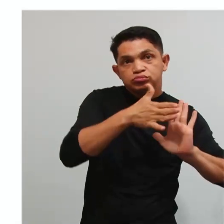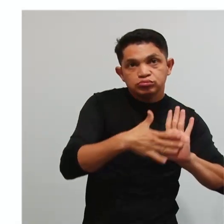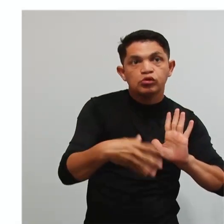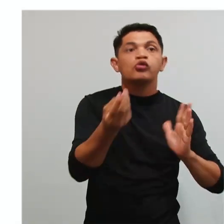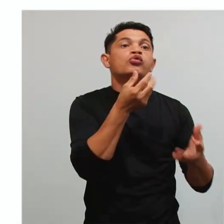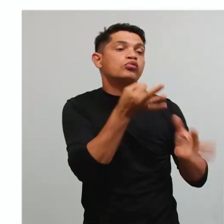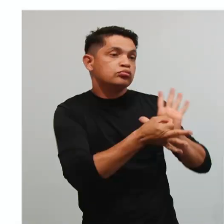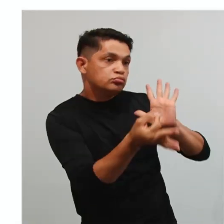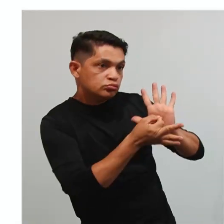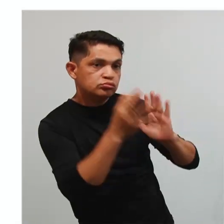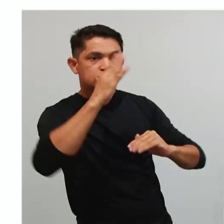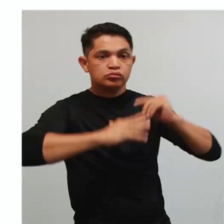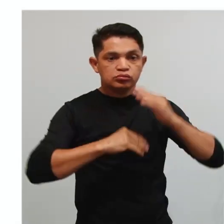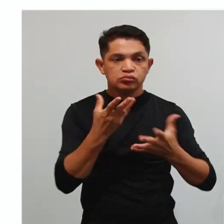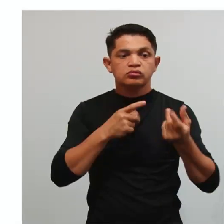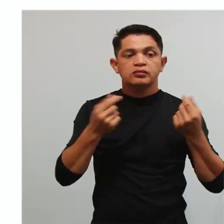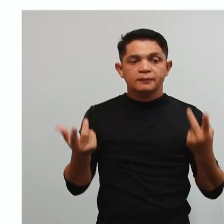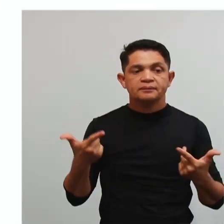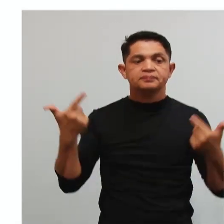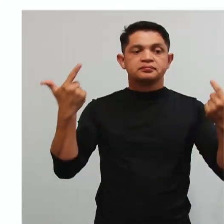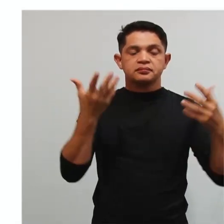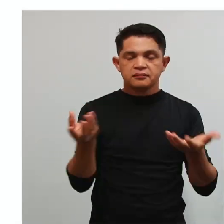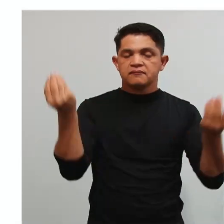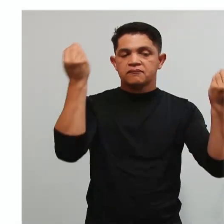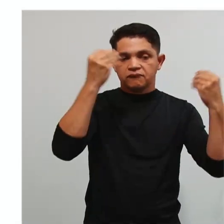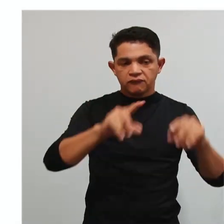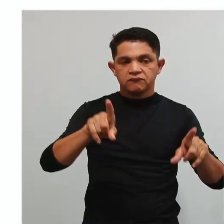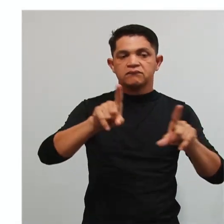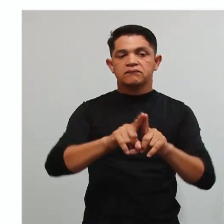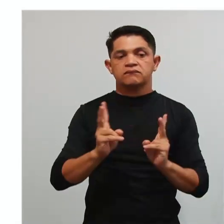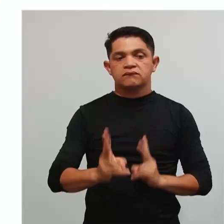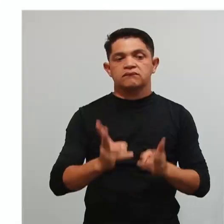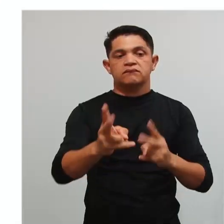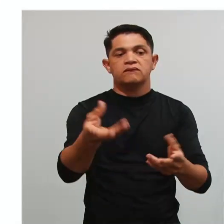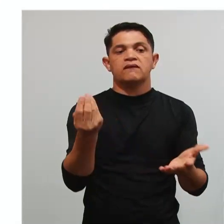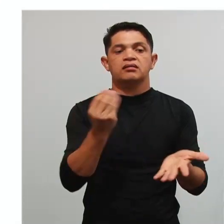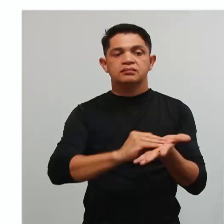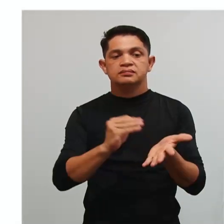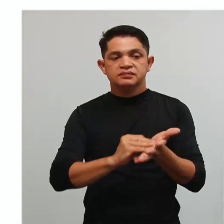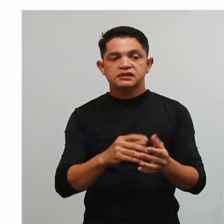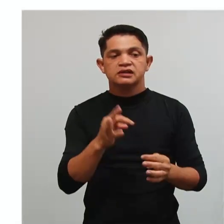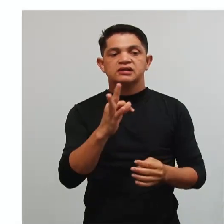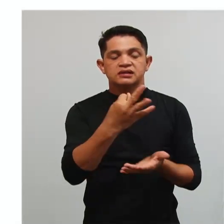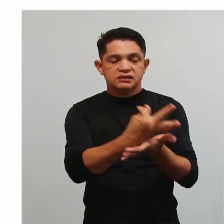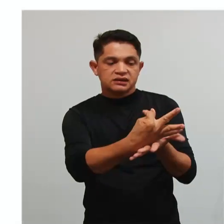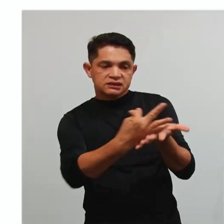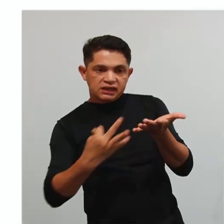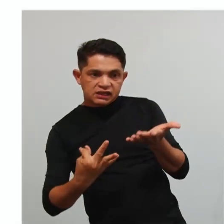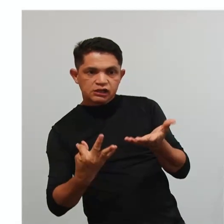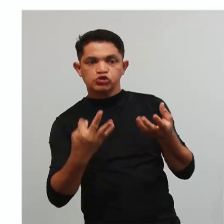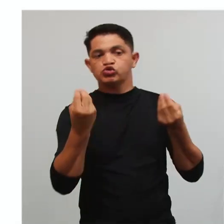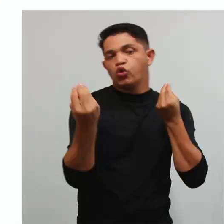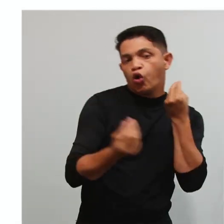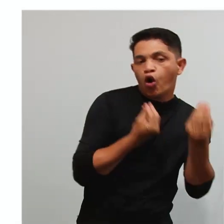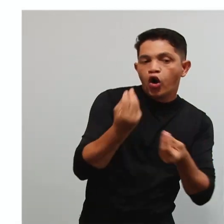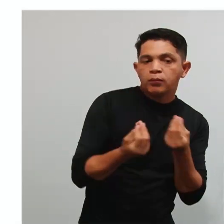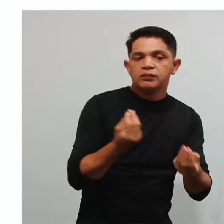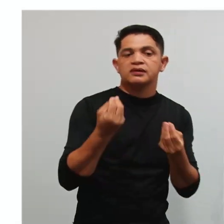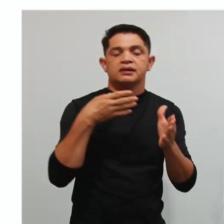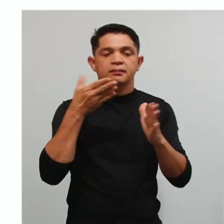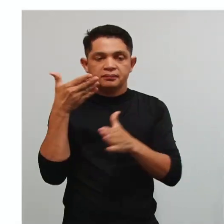também na ata. E o fecho da ata, que nós vamos ver em seguida, que é um fecho típico, né? Que tem uma redação